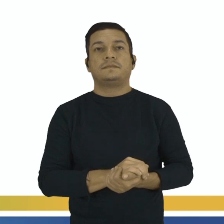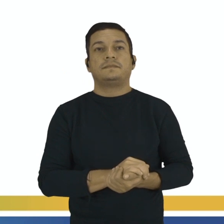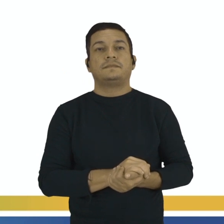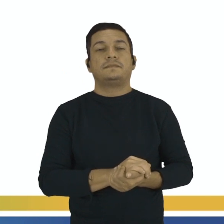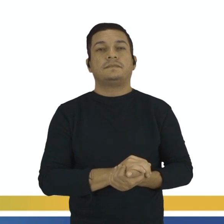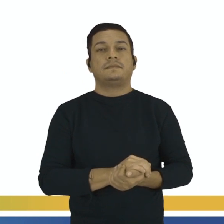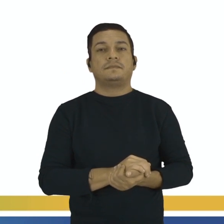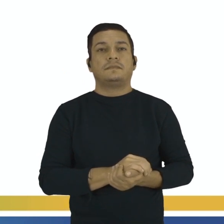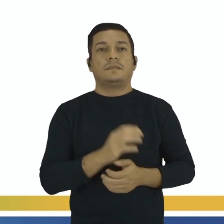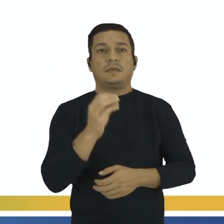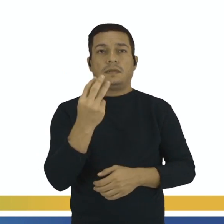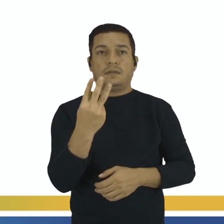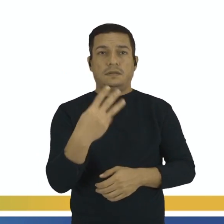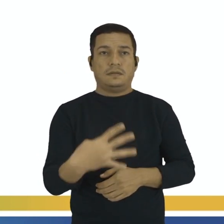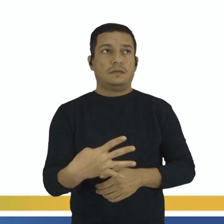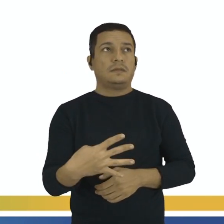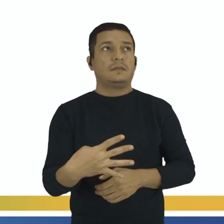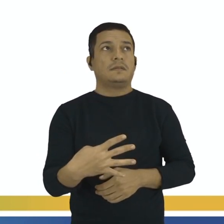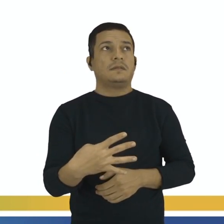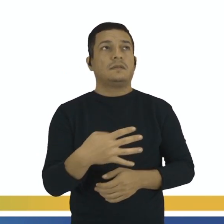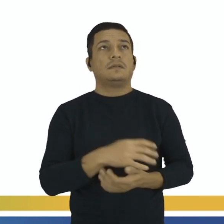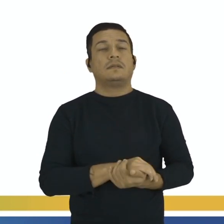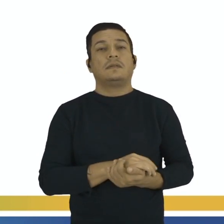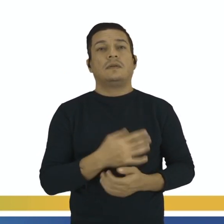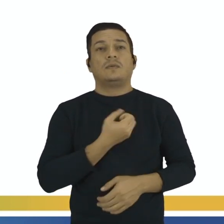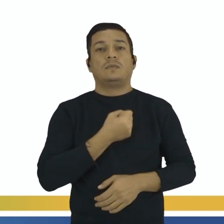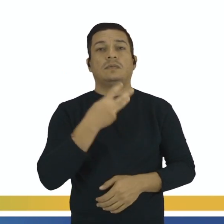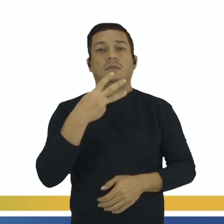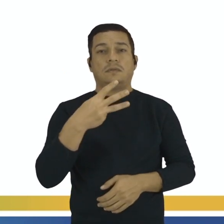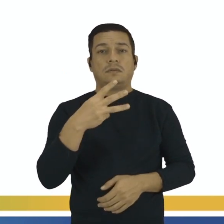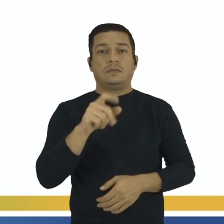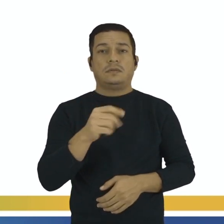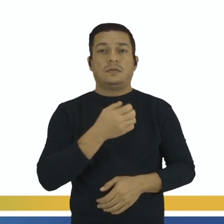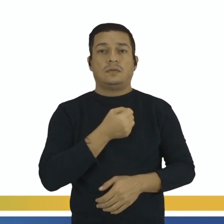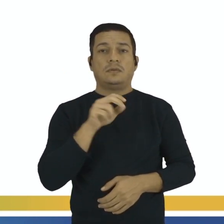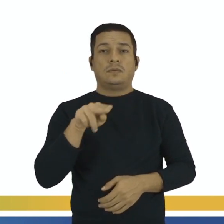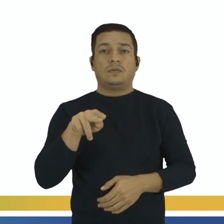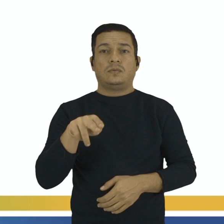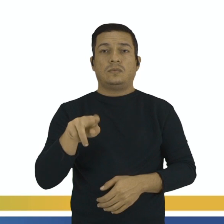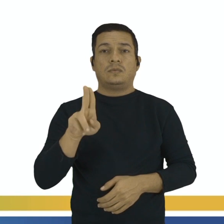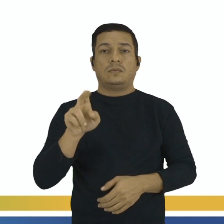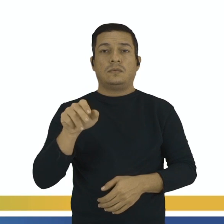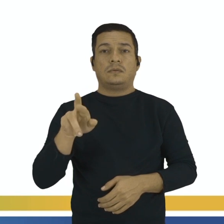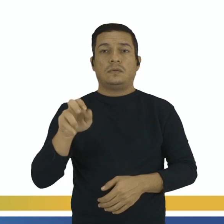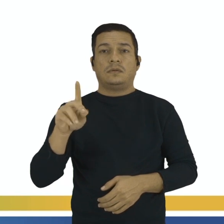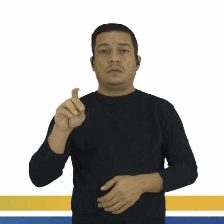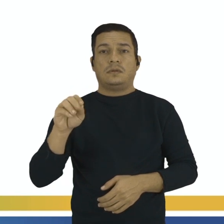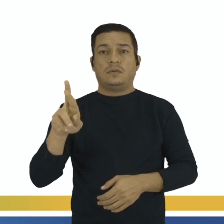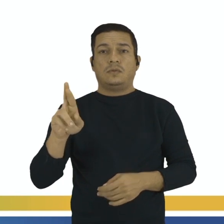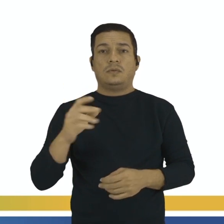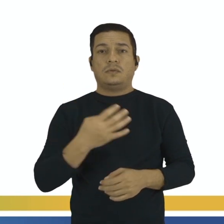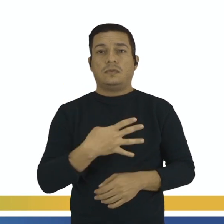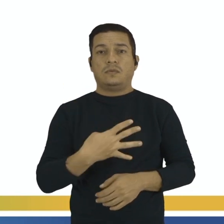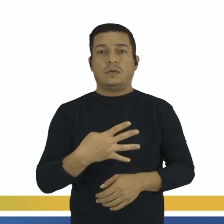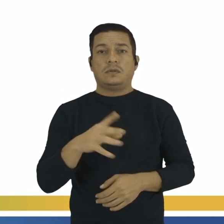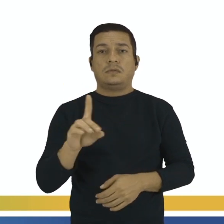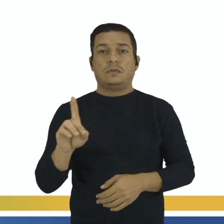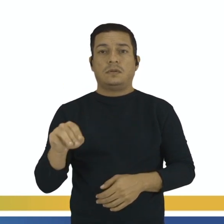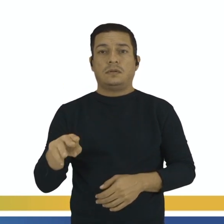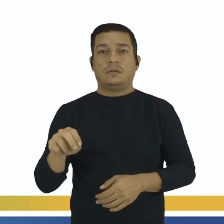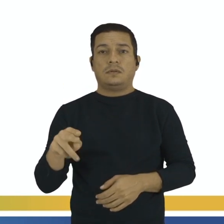a fração 3/4, onde o número 3 é o nosso numerador e o número 4 é o nosso